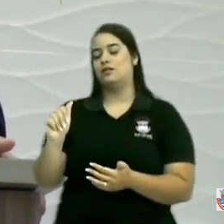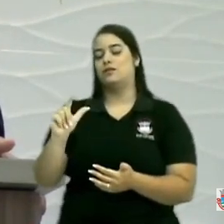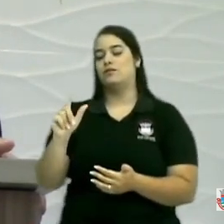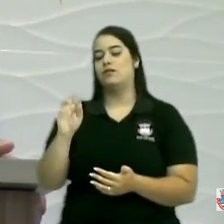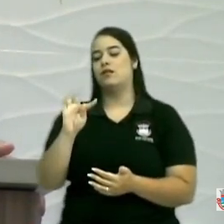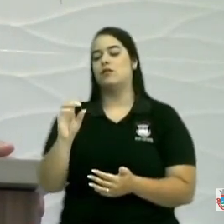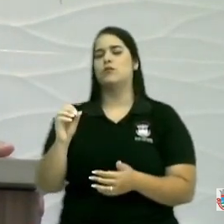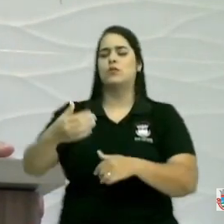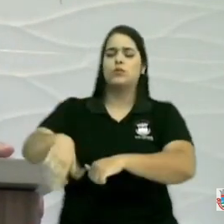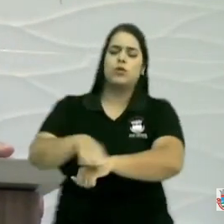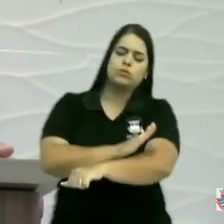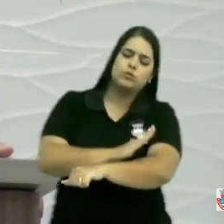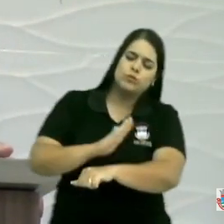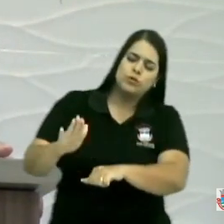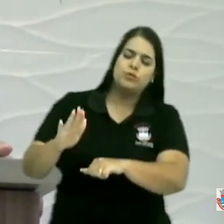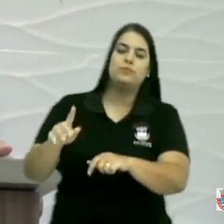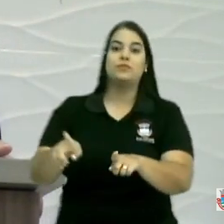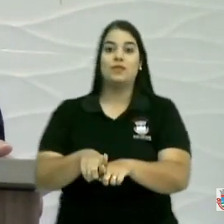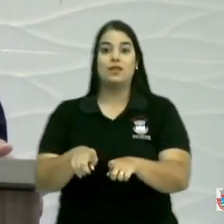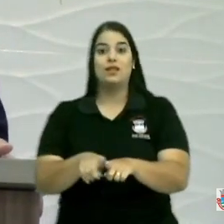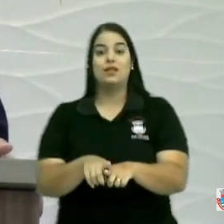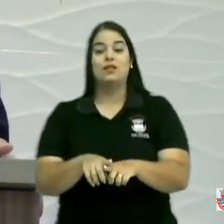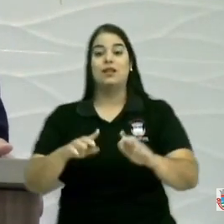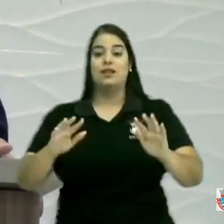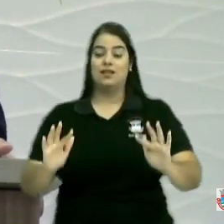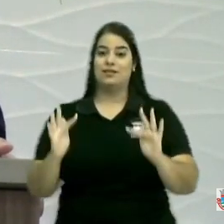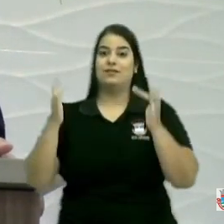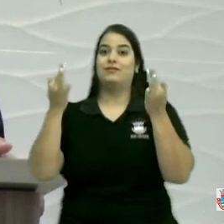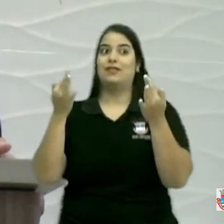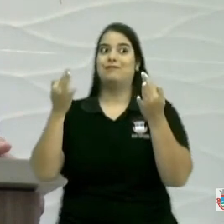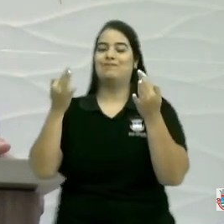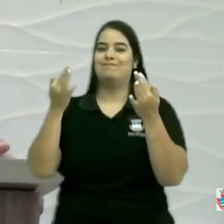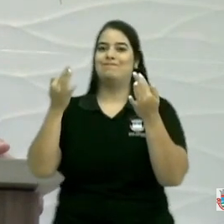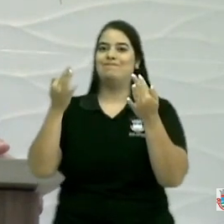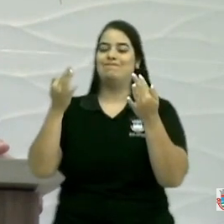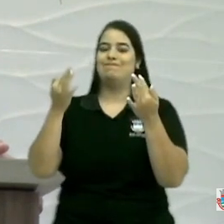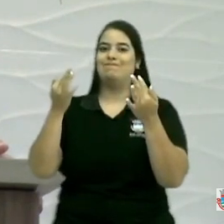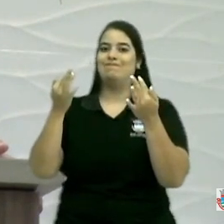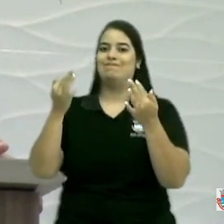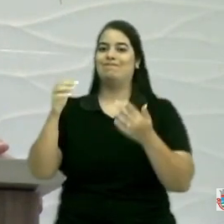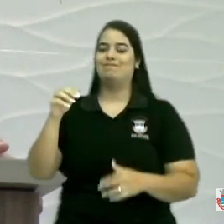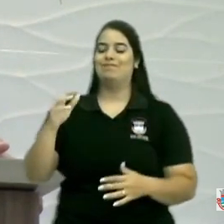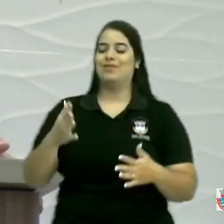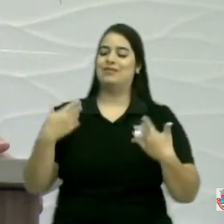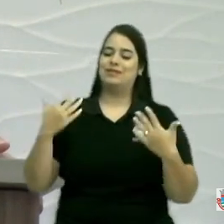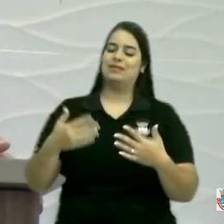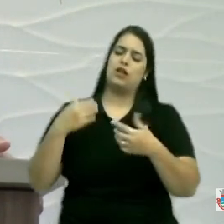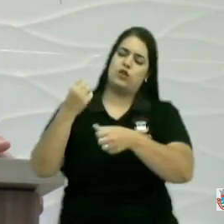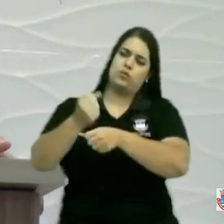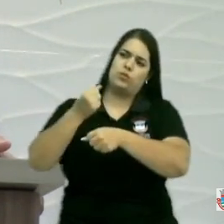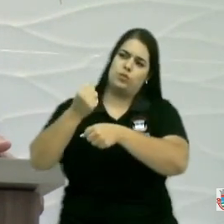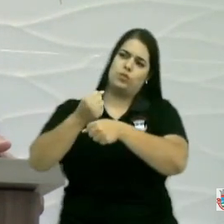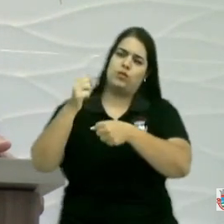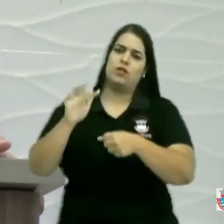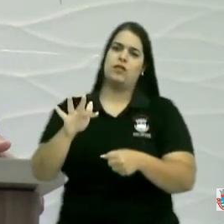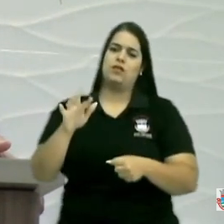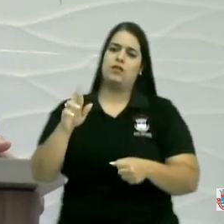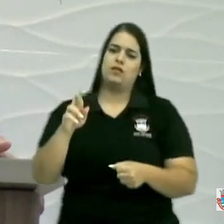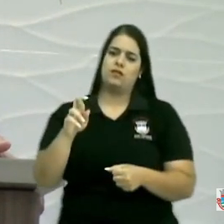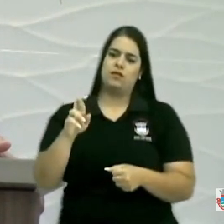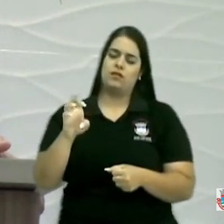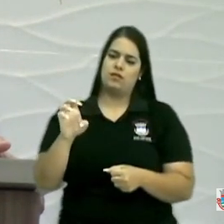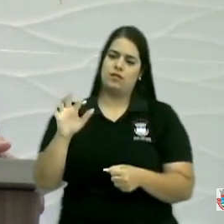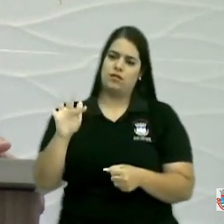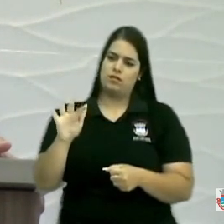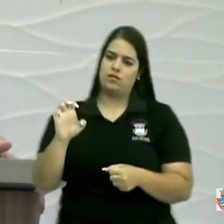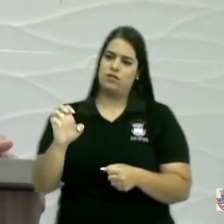inauguração do INSS, que foi uma grande alegria, também grande obra que Fernando Ferro conseguiu na época com o Padre